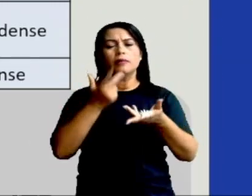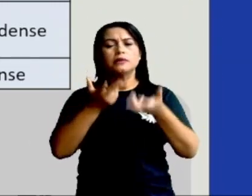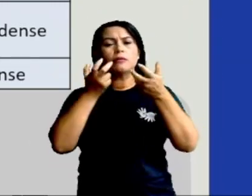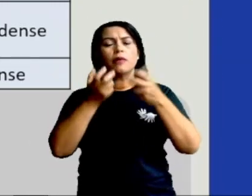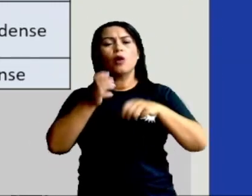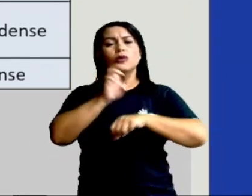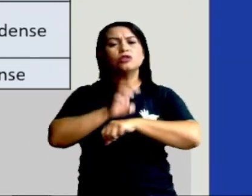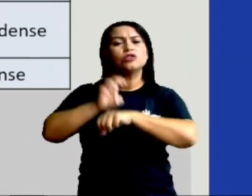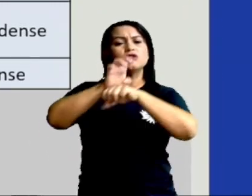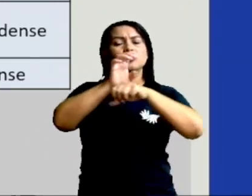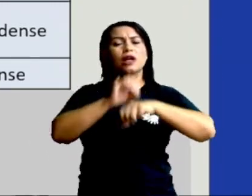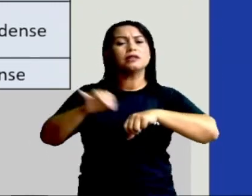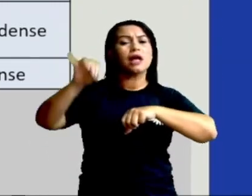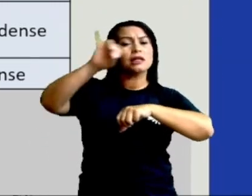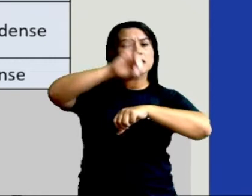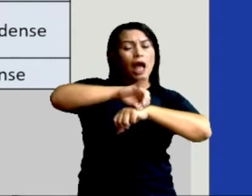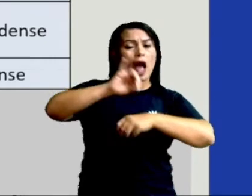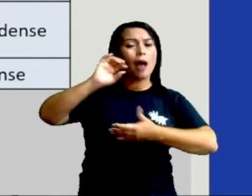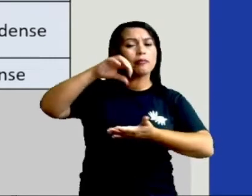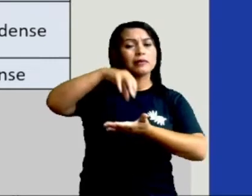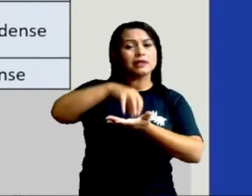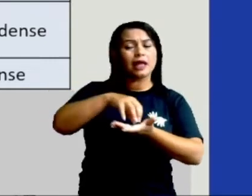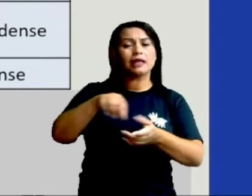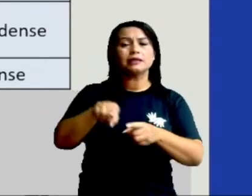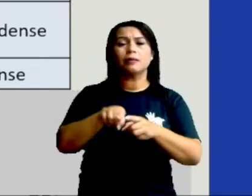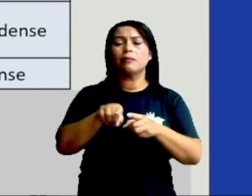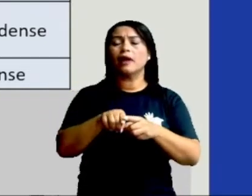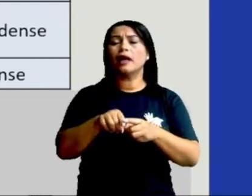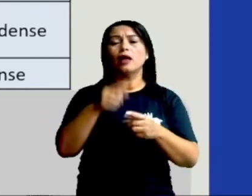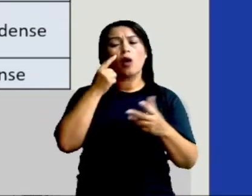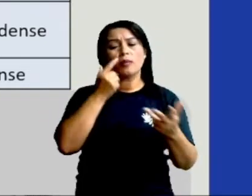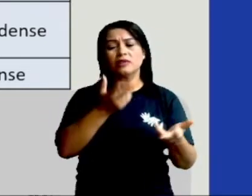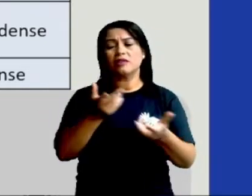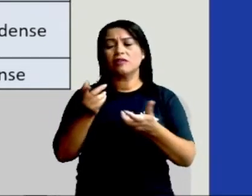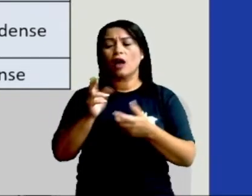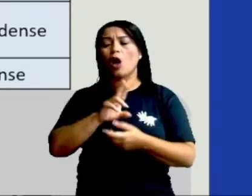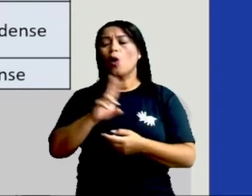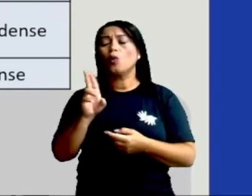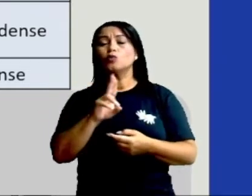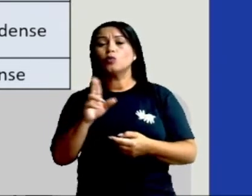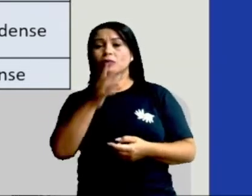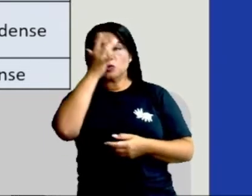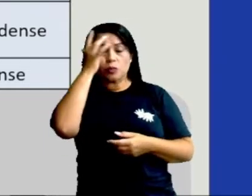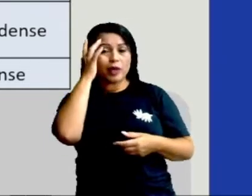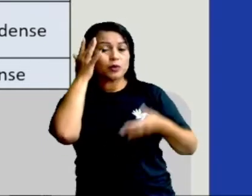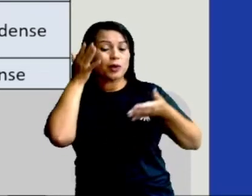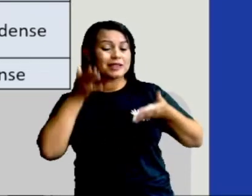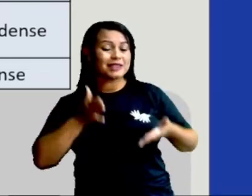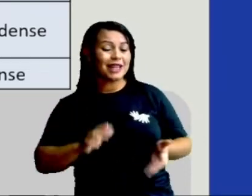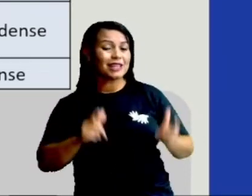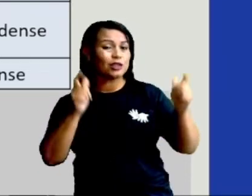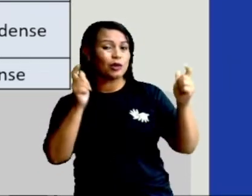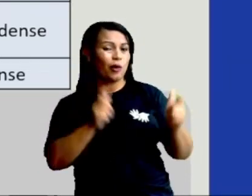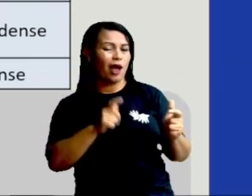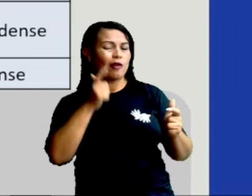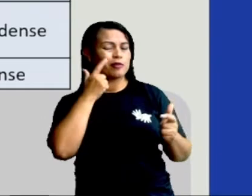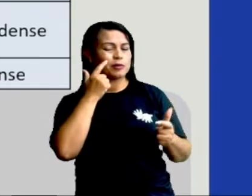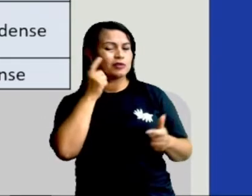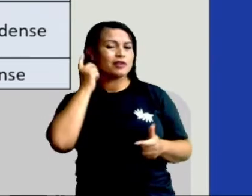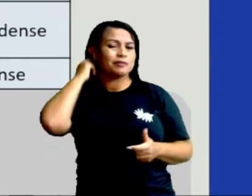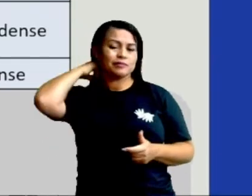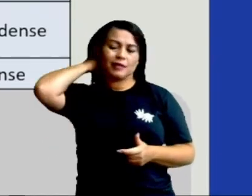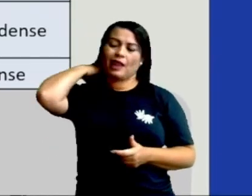capitais e os adjetivos gentílicos como são chamadas as pessoas nascidas naquele local Então